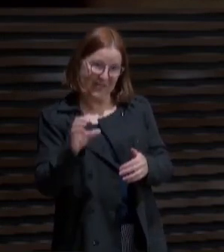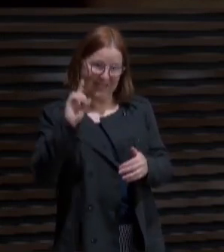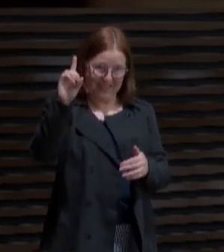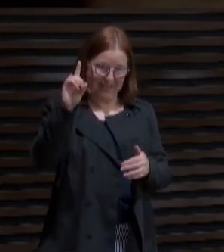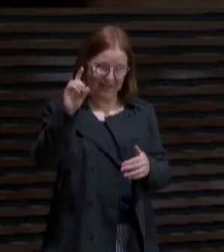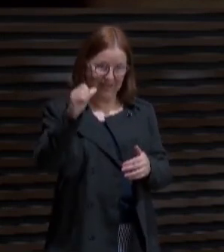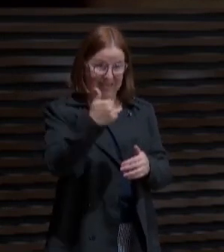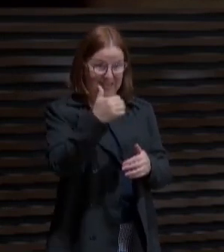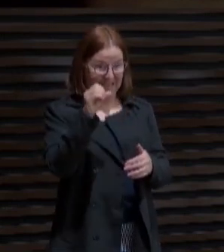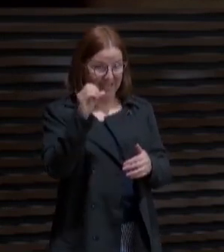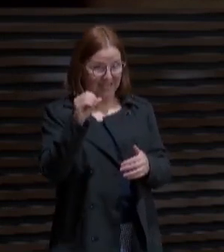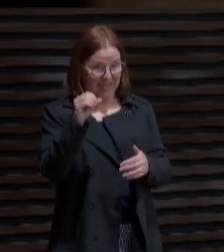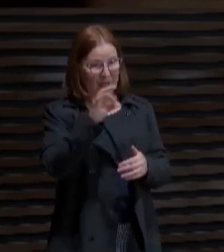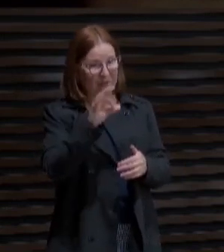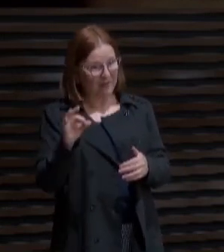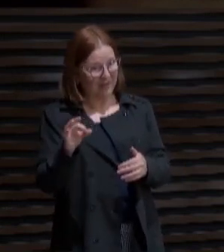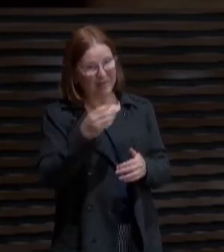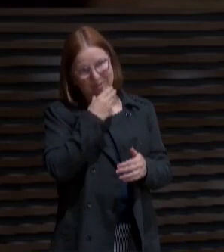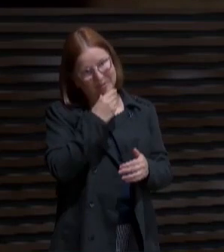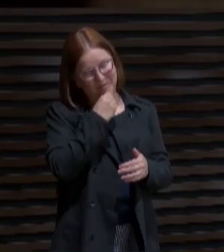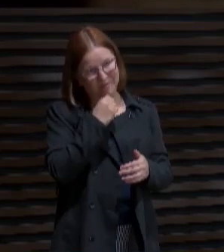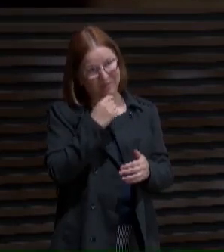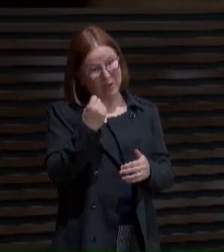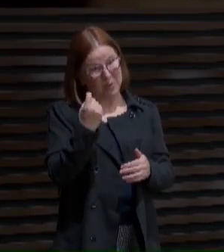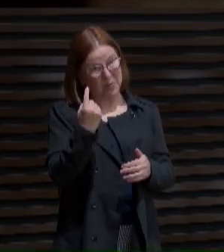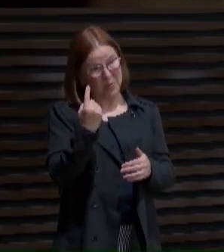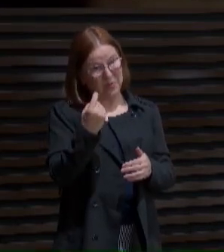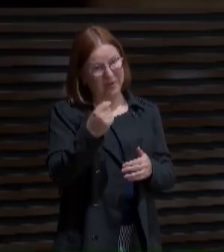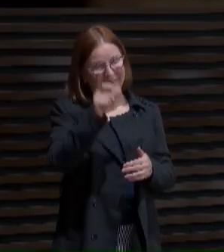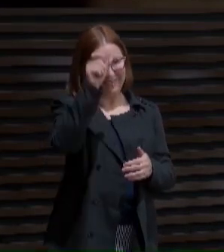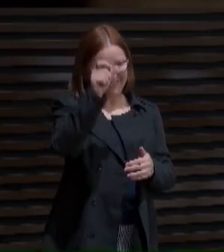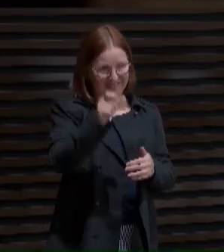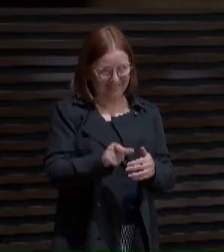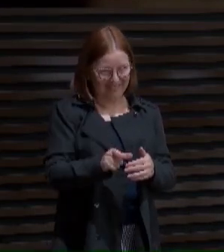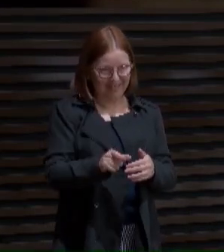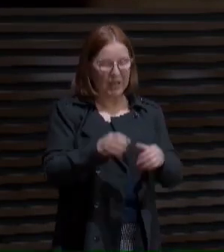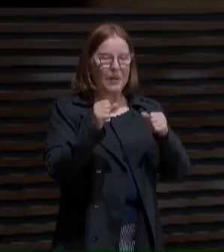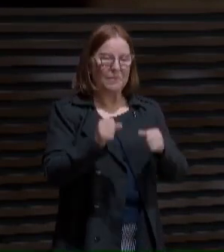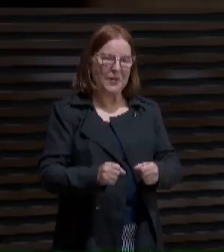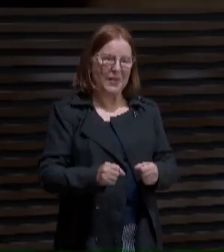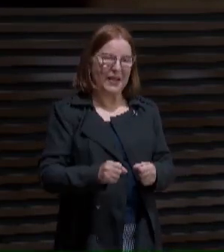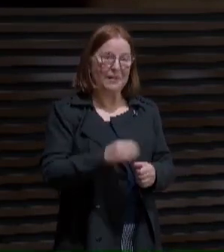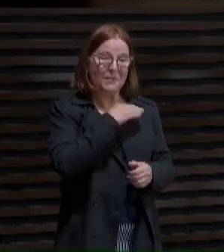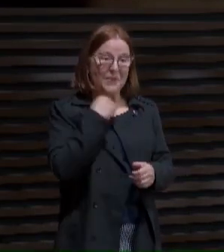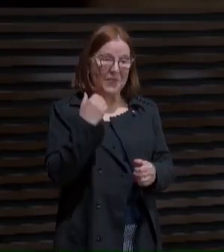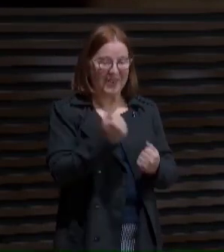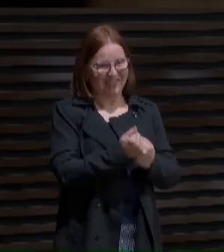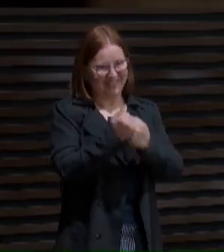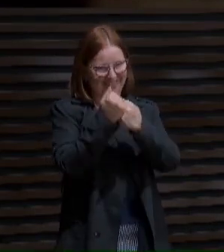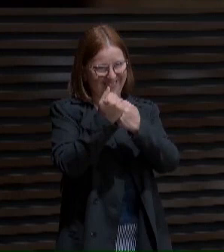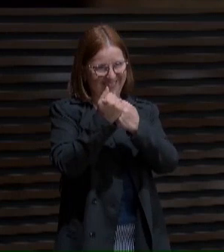homem. Só Ele era a única pessoa que poderia morrer em nosso lugar, como